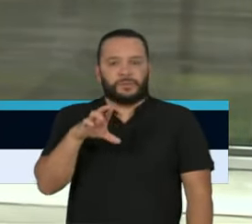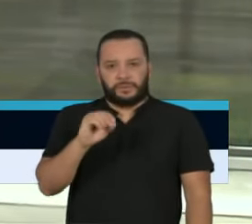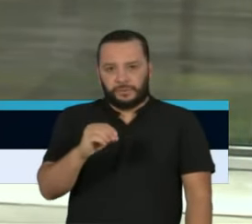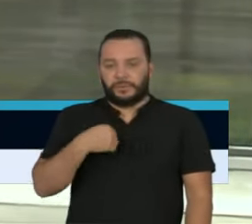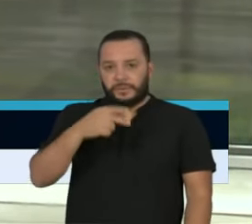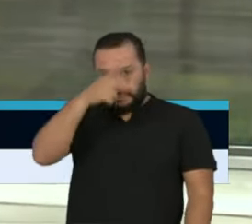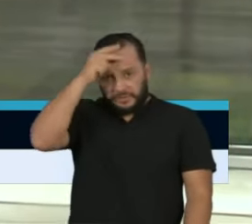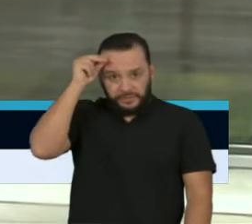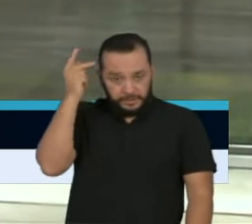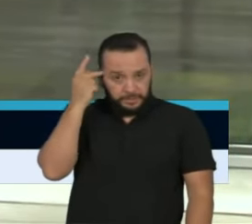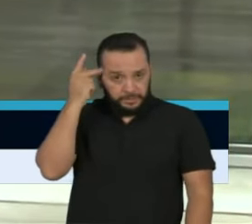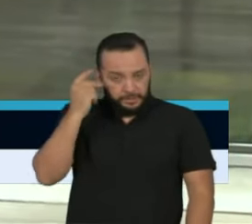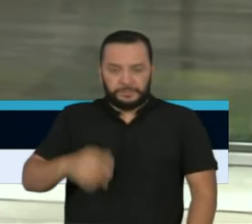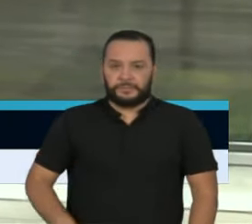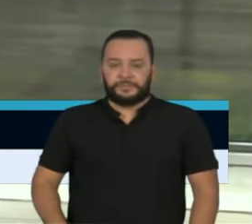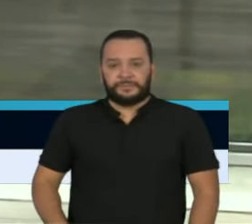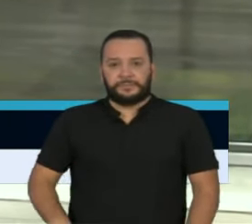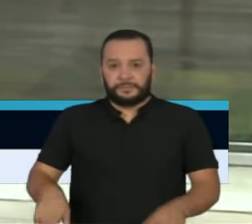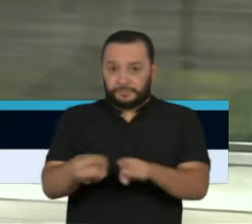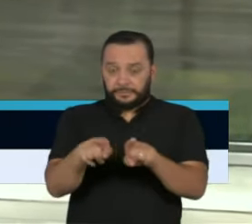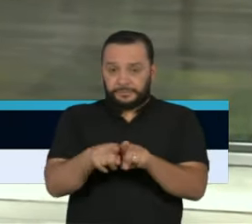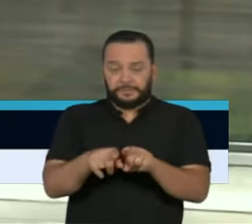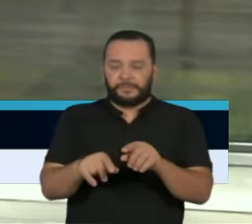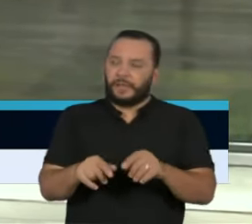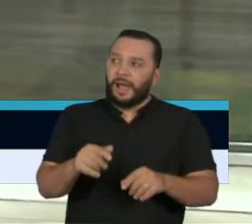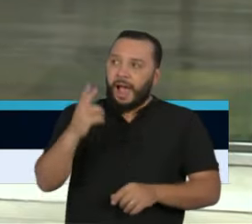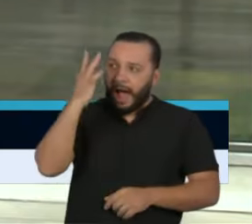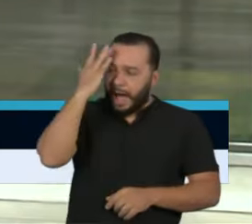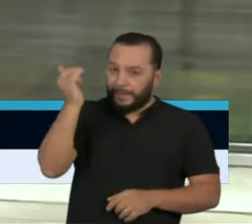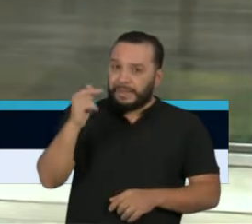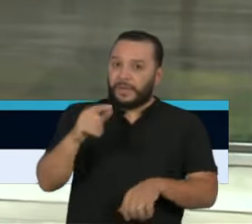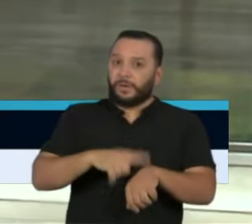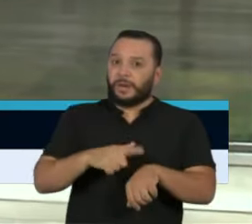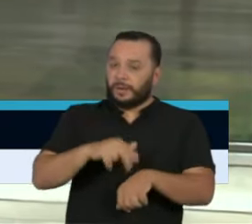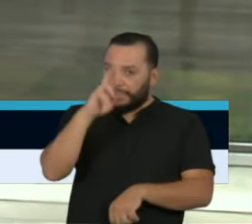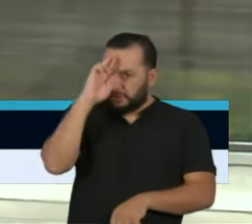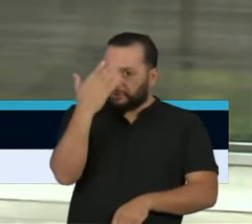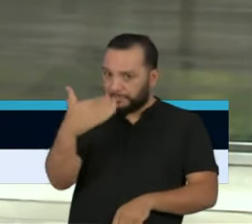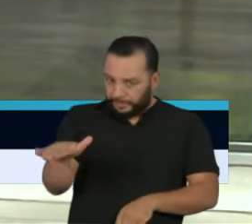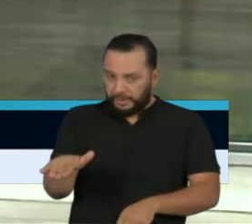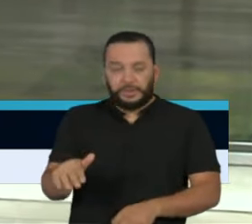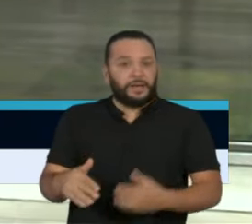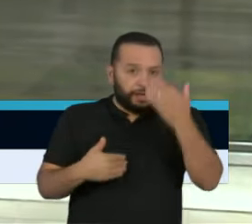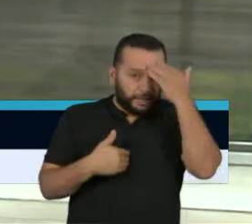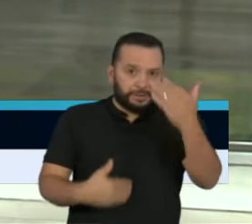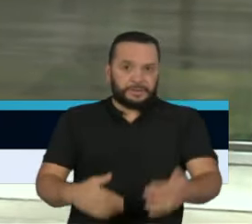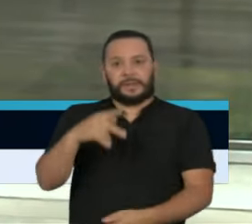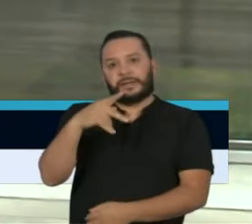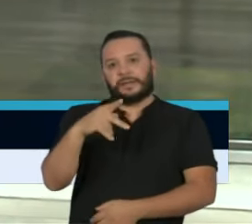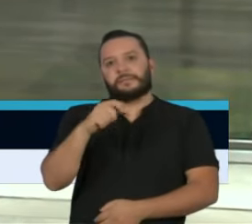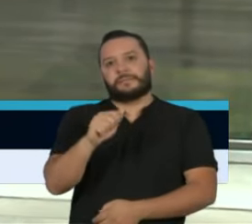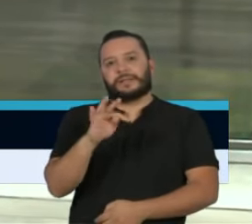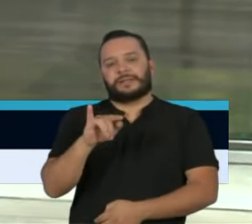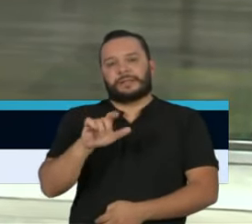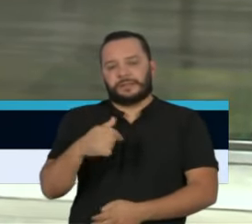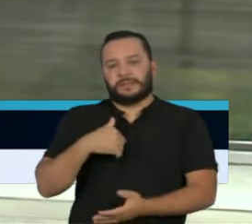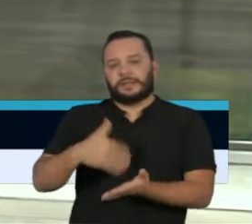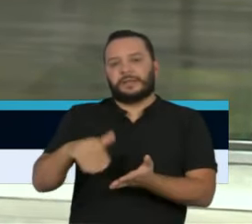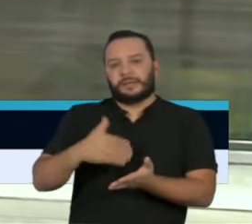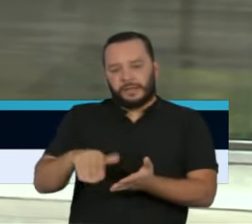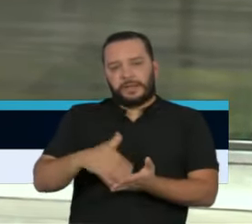Paulo, informar que amanhã nós estaremos aqui mais uma vez, 12h30, agradecer a Patrícia Ellen, secretária de Desenvolvimento Econômico, Ciência